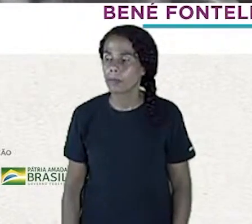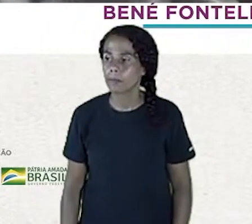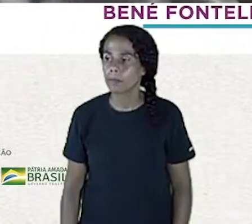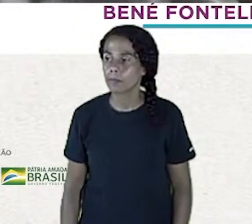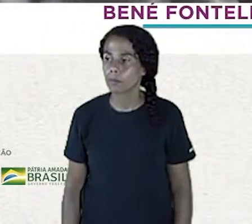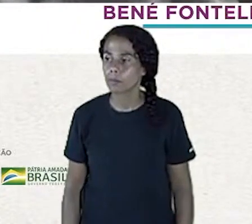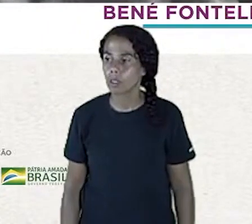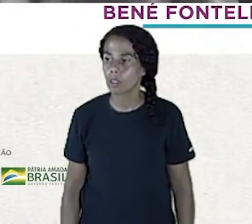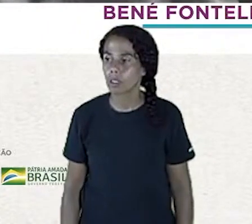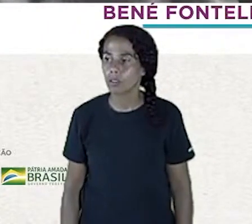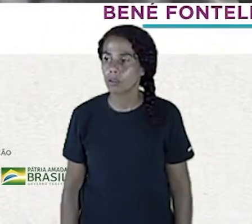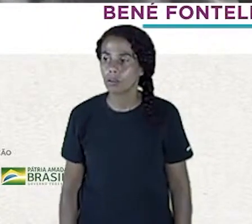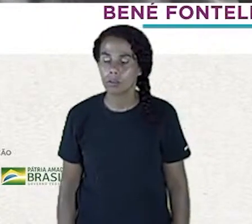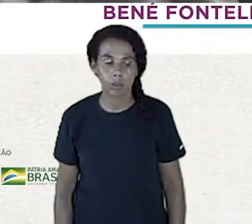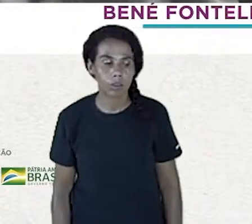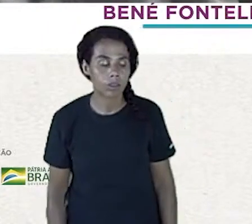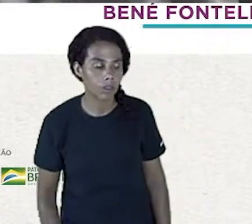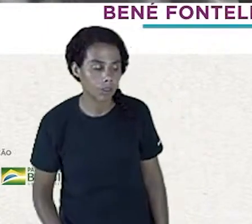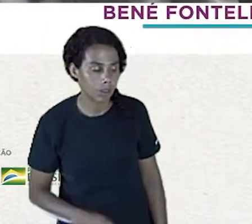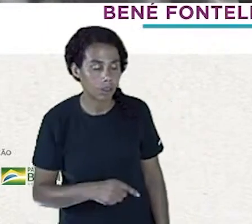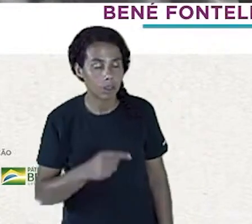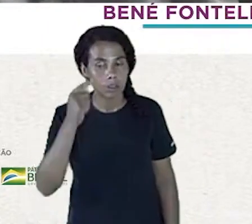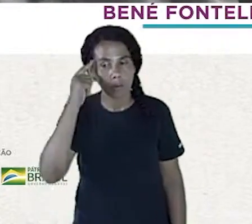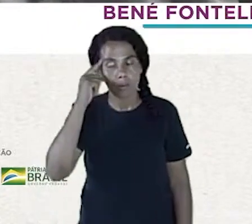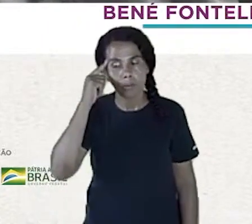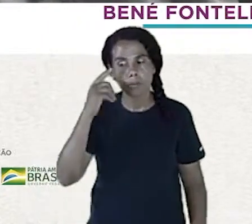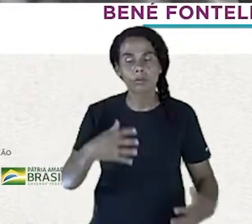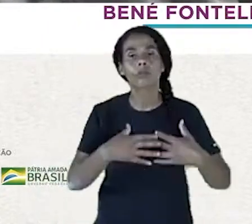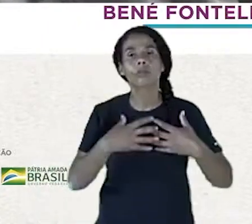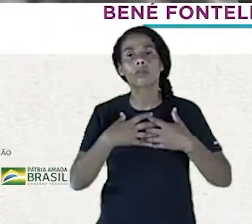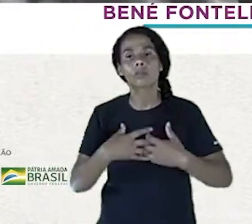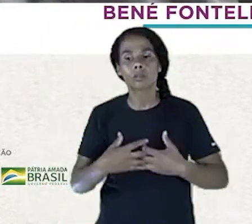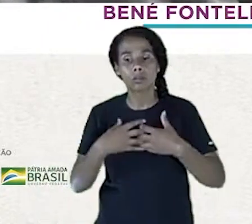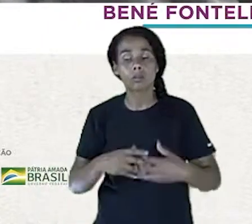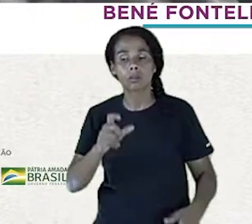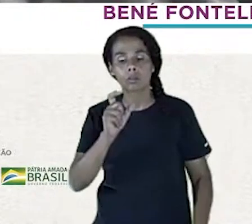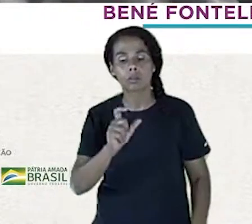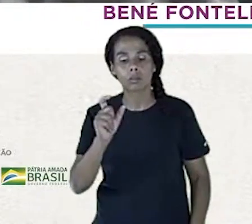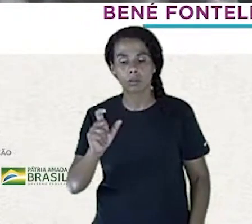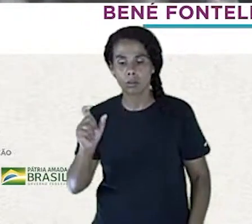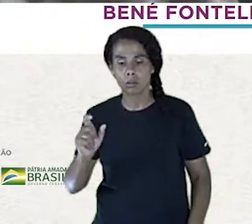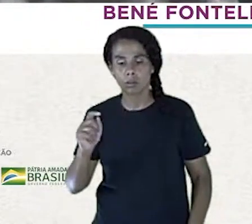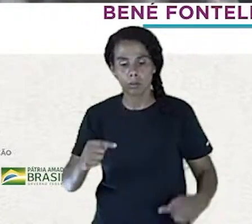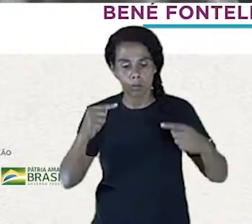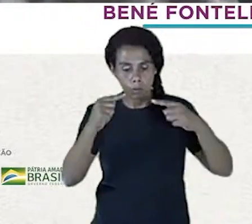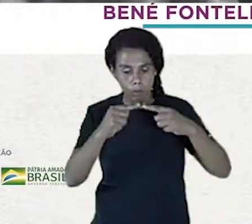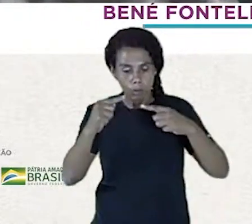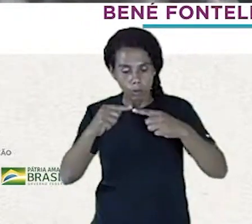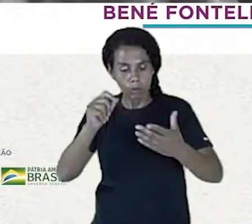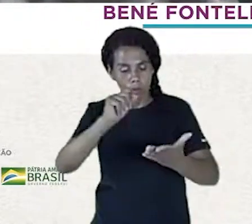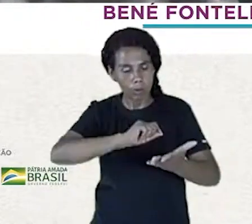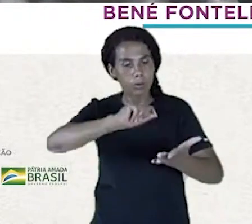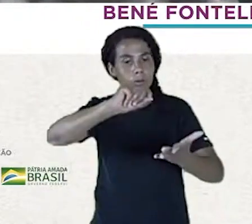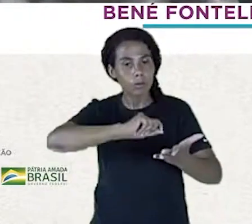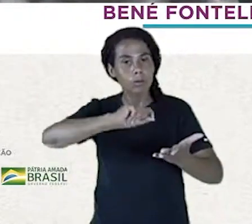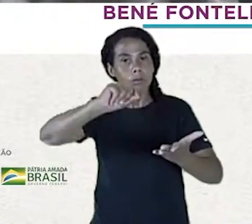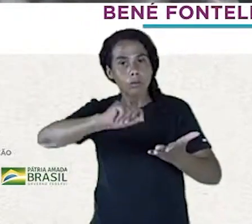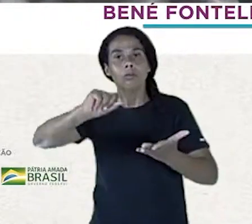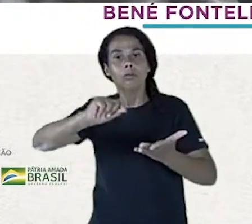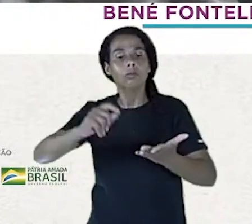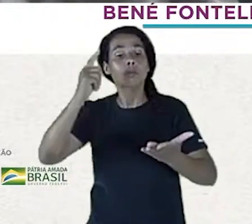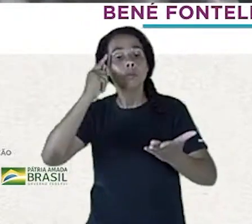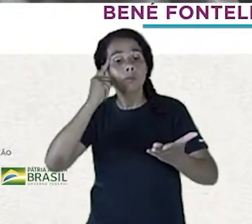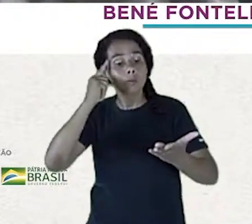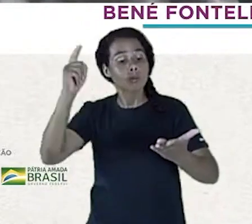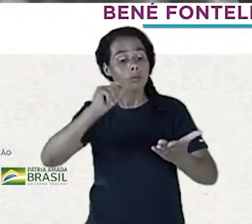Vai selecionando, vai dizendo isso aqui atinge